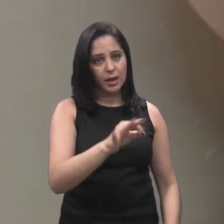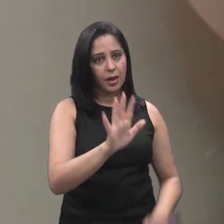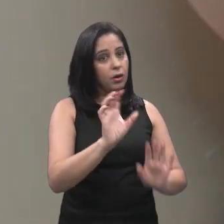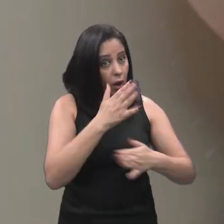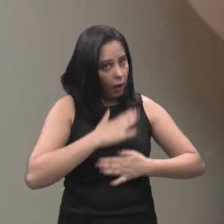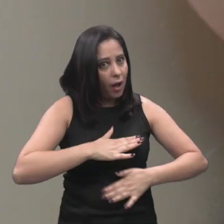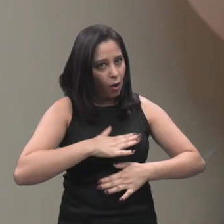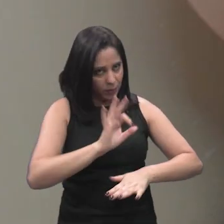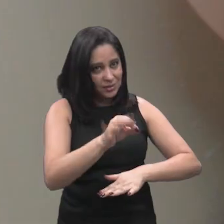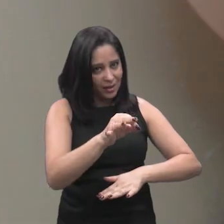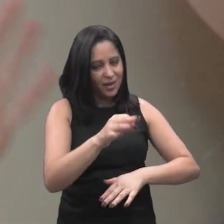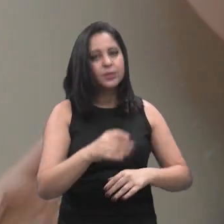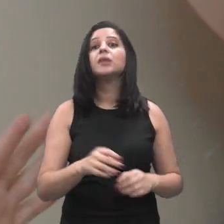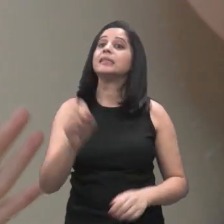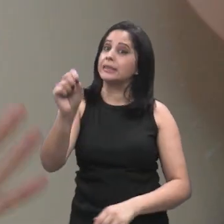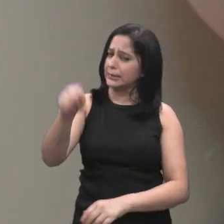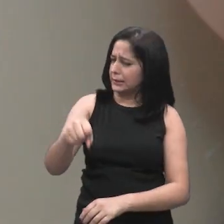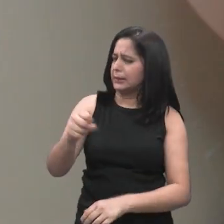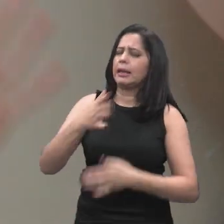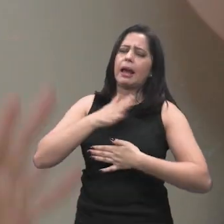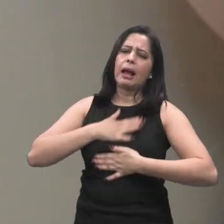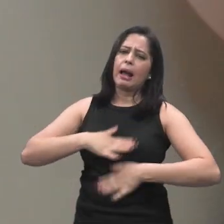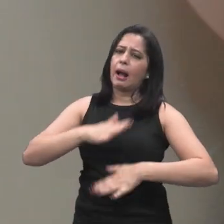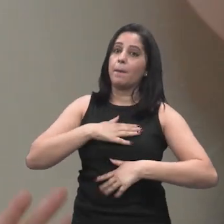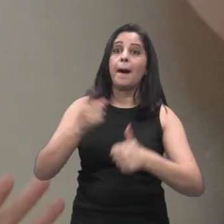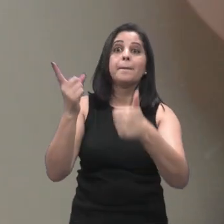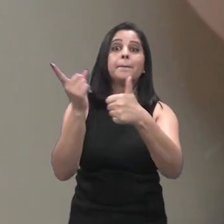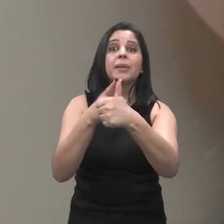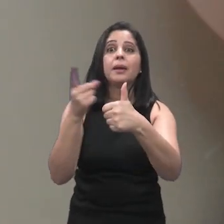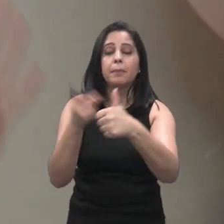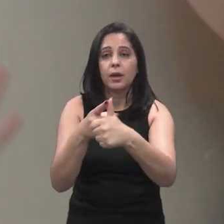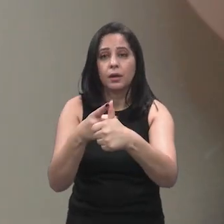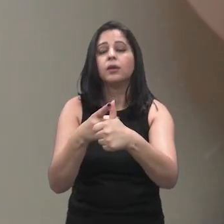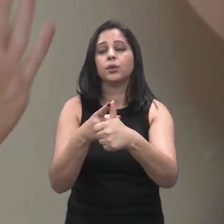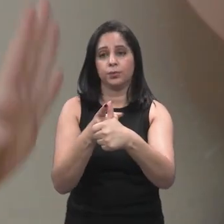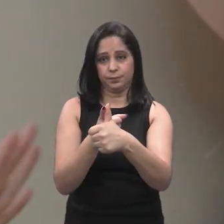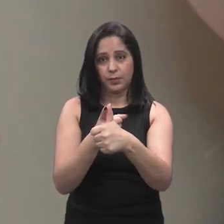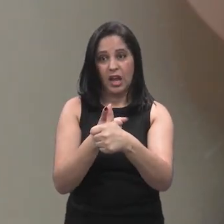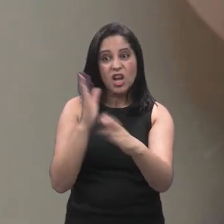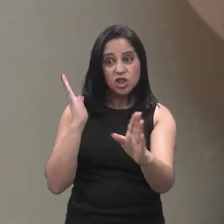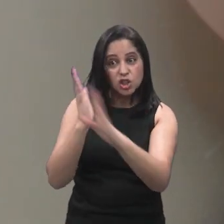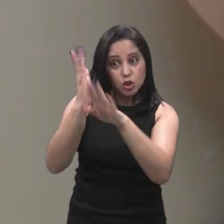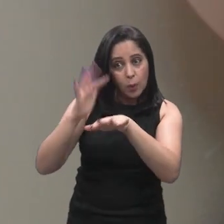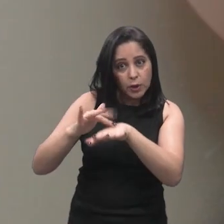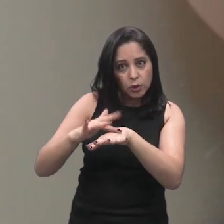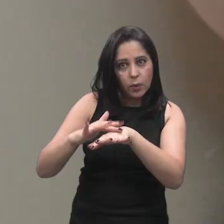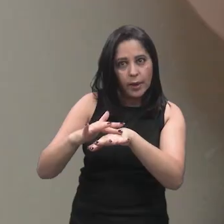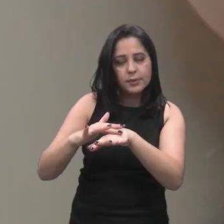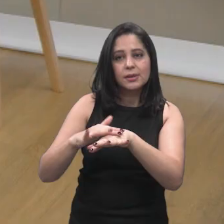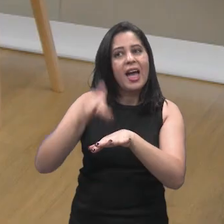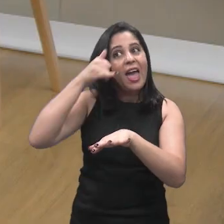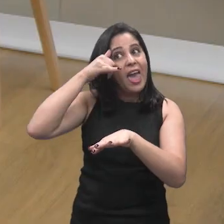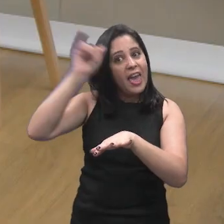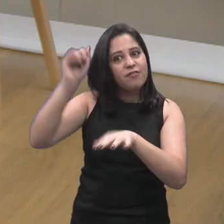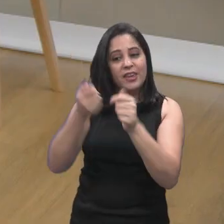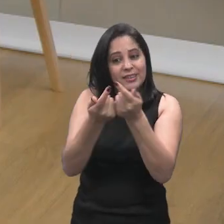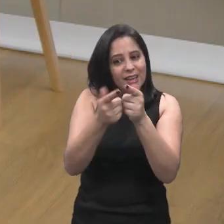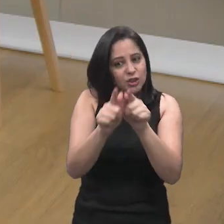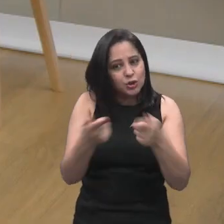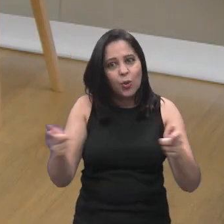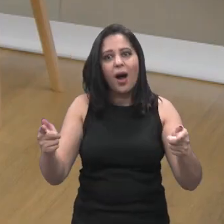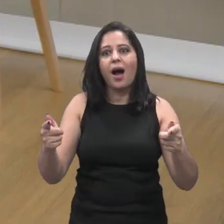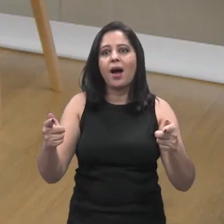ter qualidade de vida, mesmo com um diagnóstico de pressão alta. Sim. Então, calma, é só seguir Calma. a risca. A primeira coisa que você vai fazer